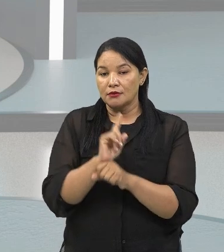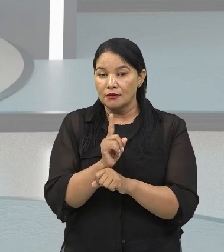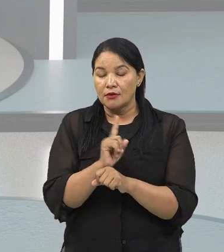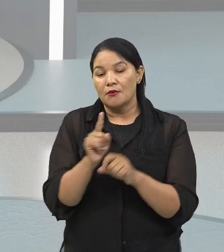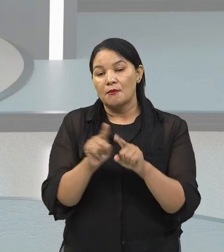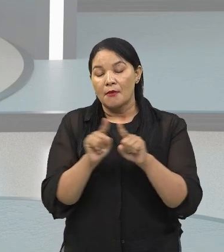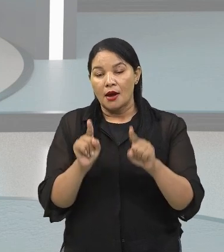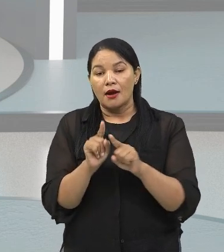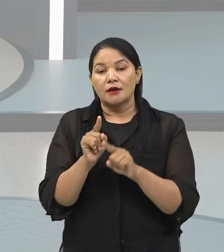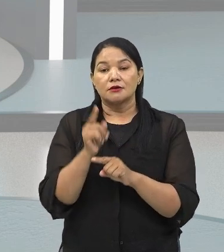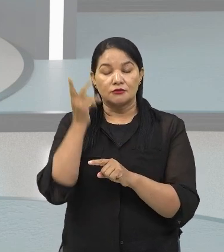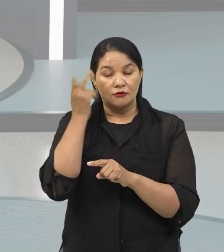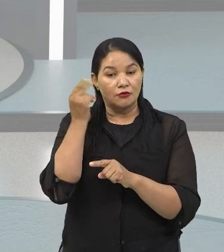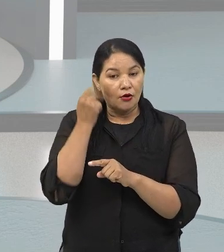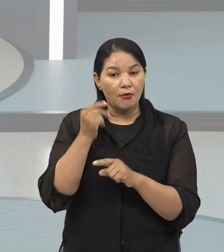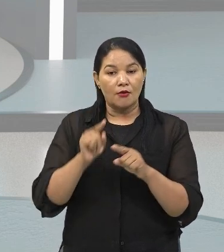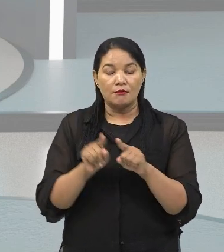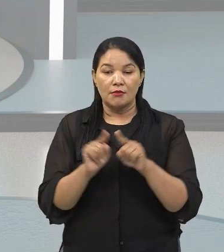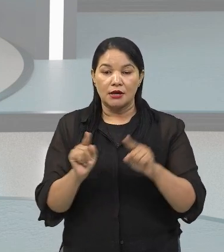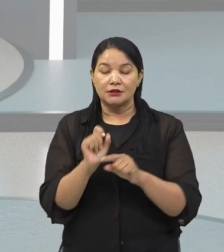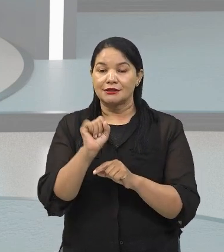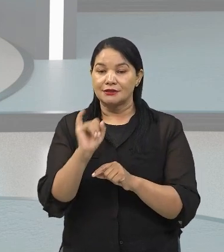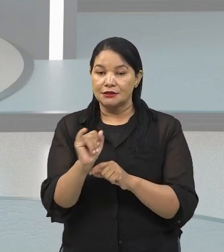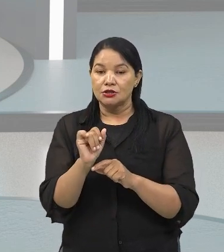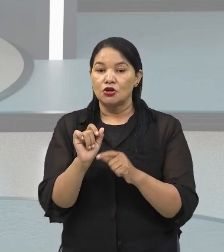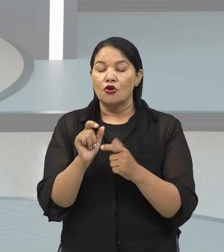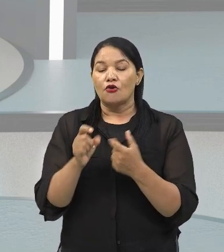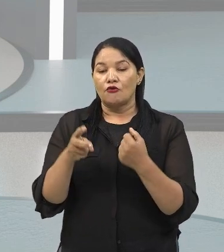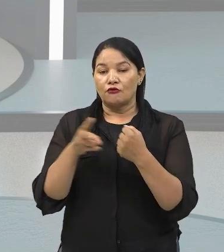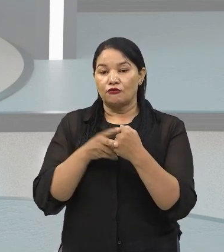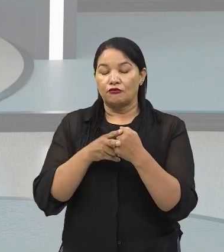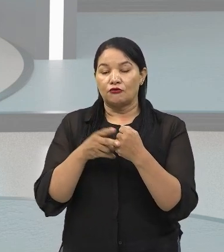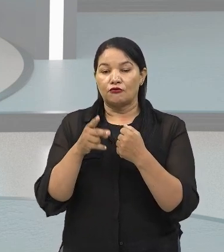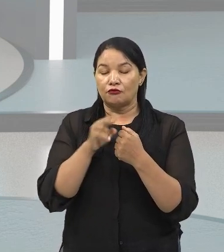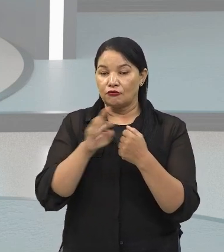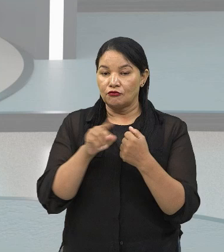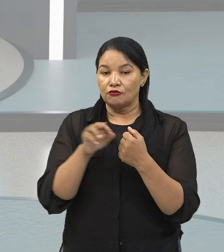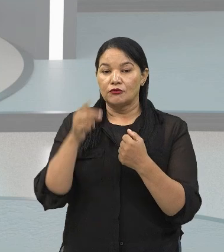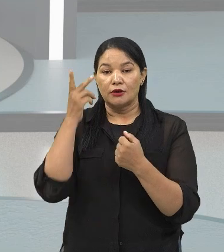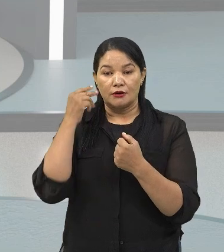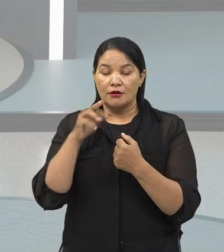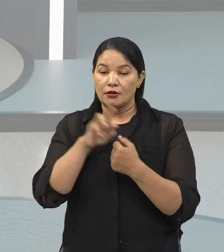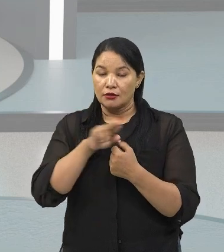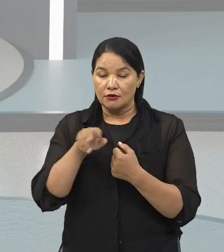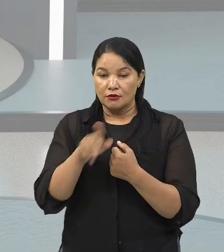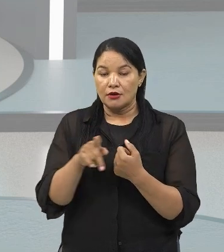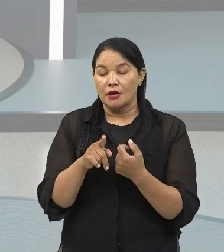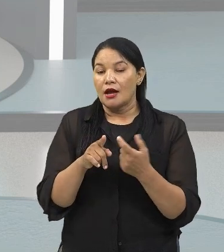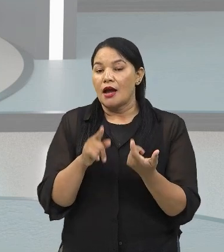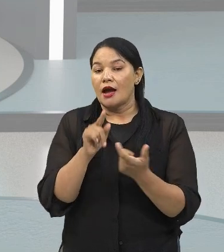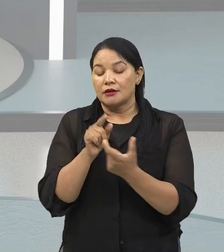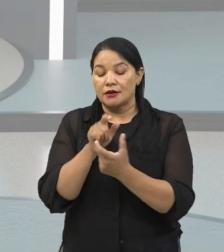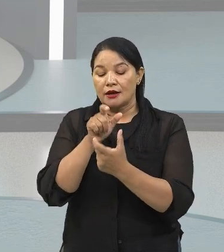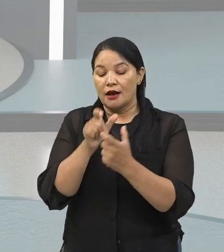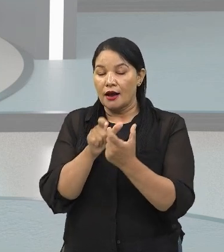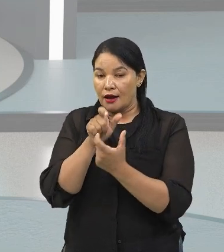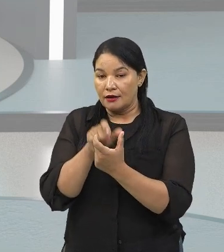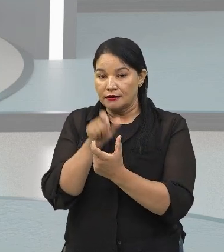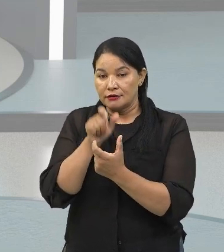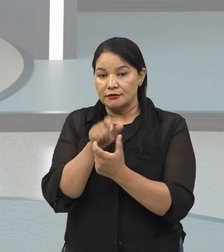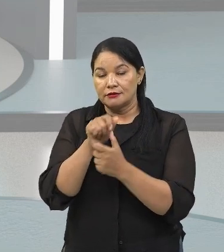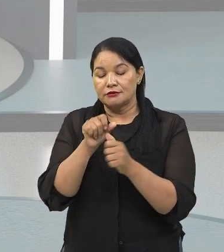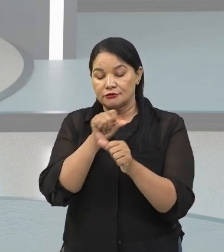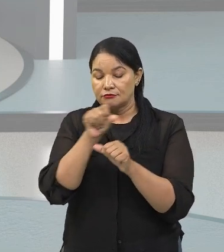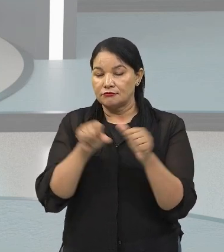se o verbo for irregular, pessoal, a raiz muda. E tem verbos regulares, professor, que o particípio